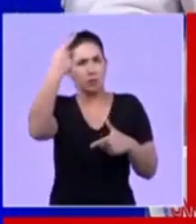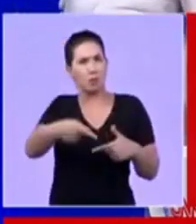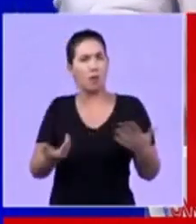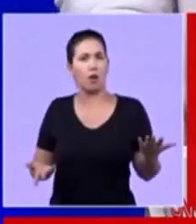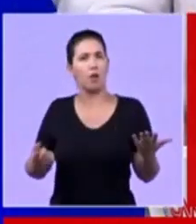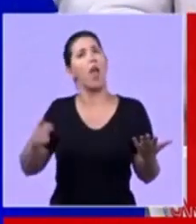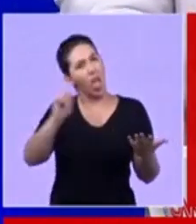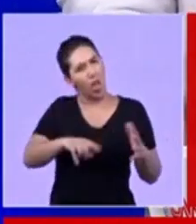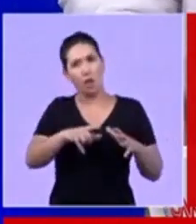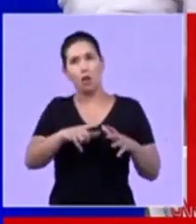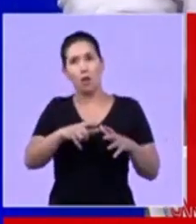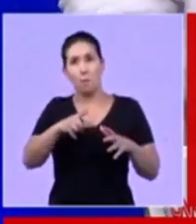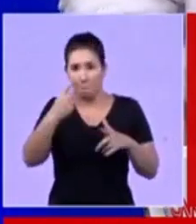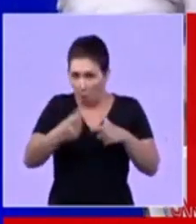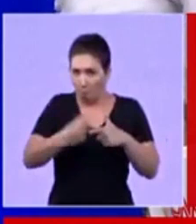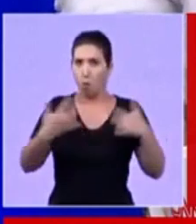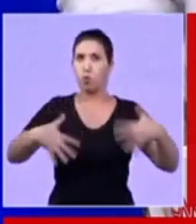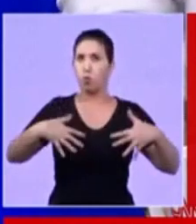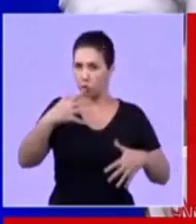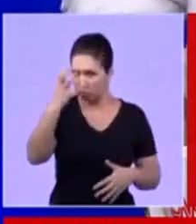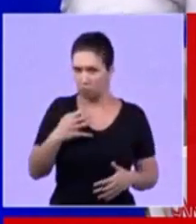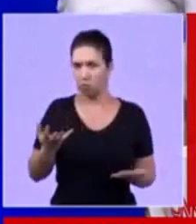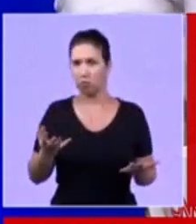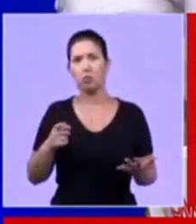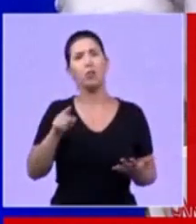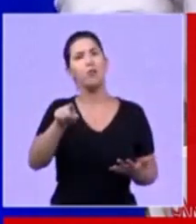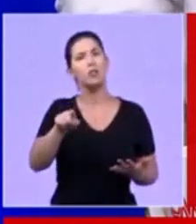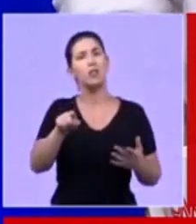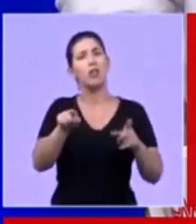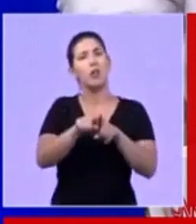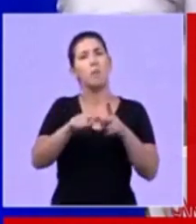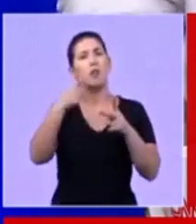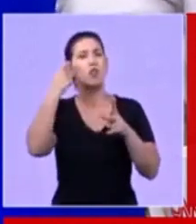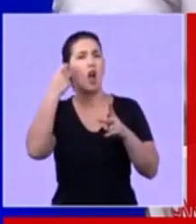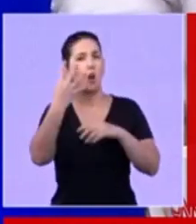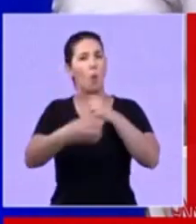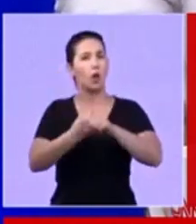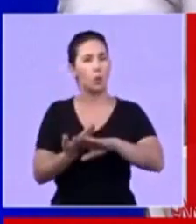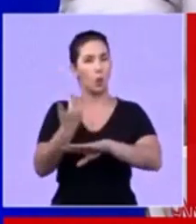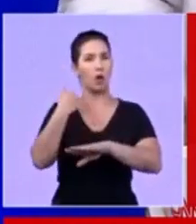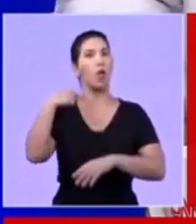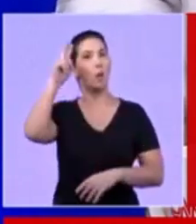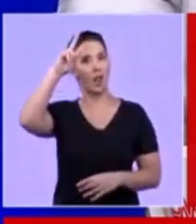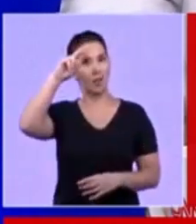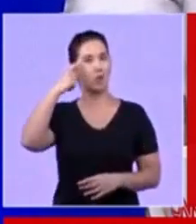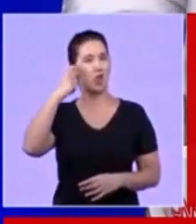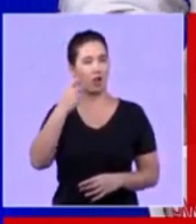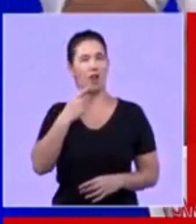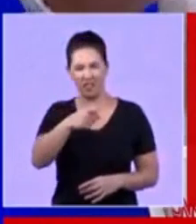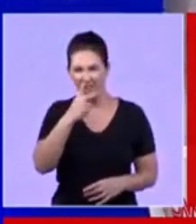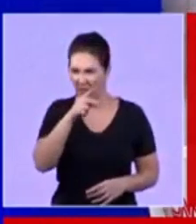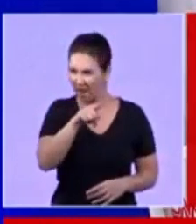grande problema da cidade você e o Dori inclusive quando se elegeram a 4 anos atrás o Dori a mulher do Dória falando